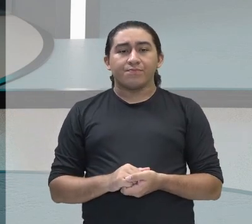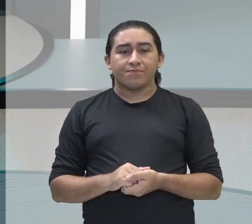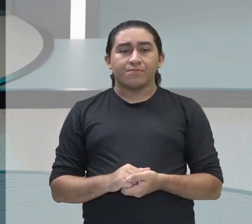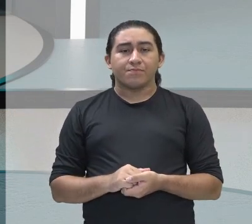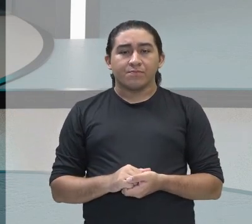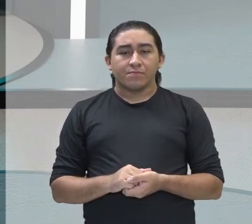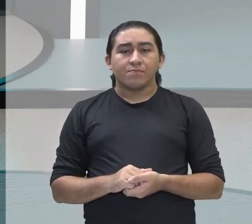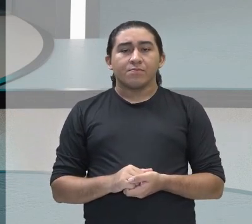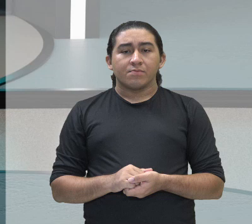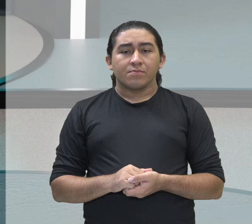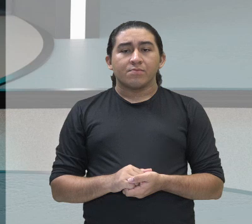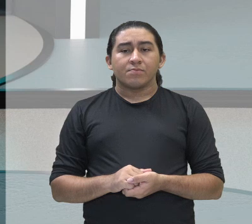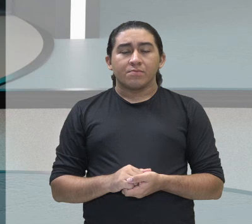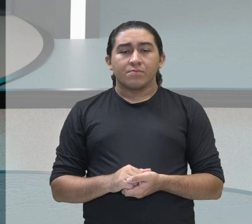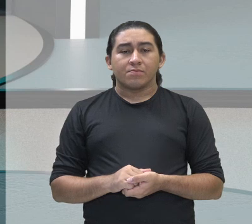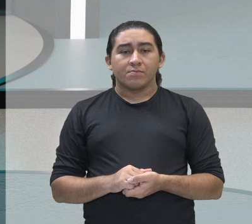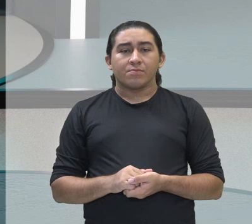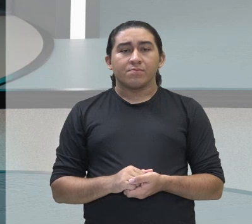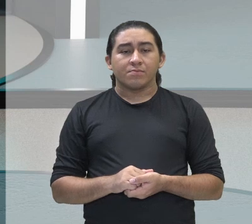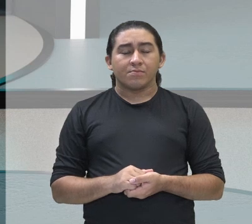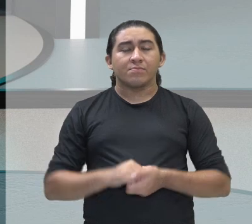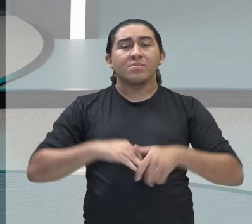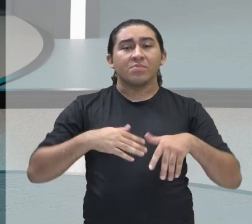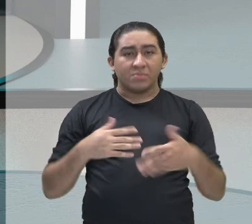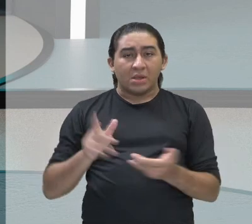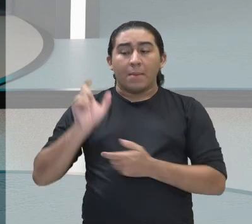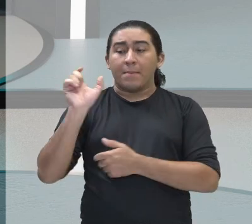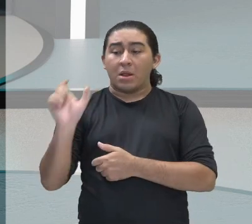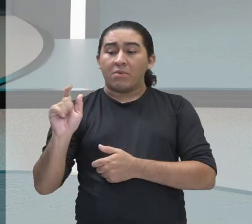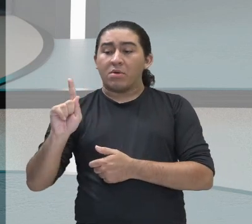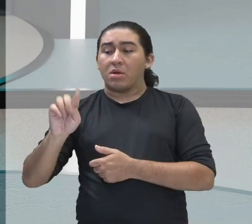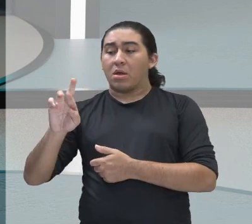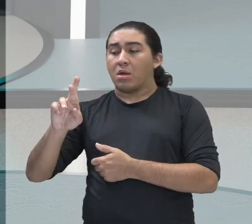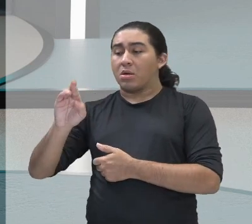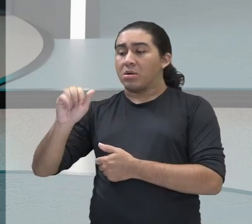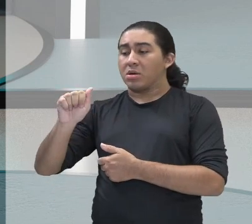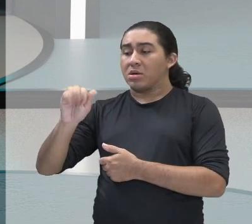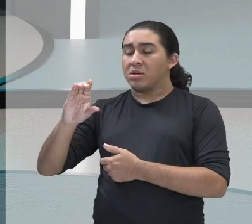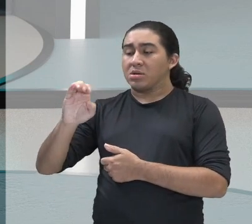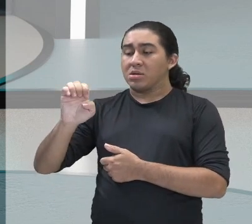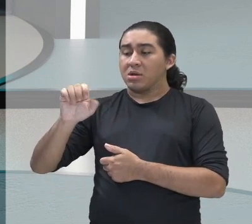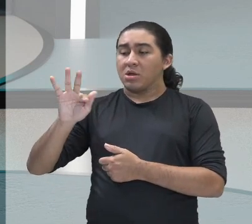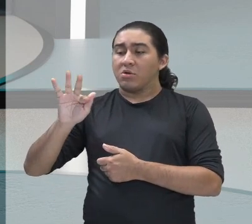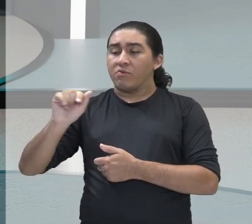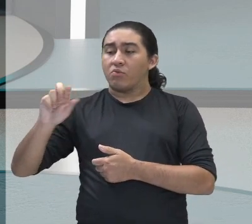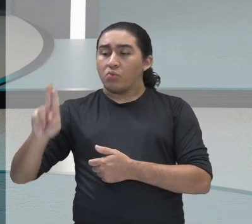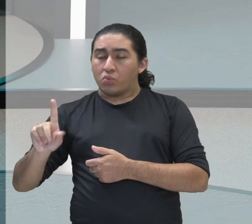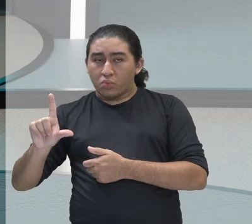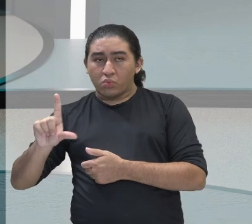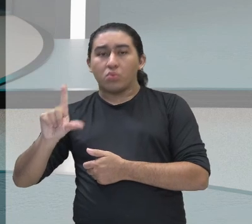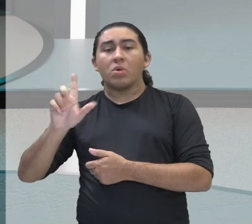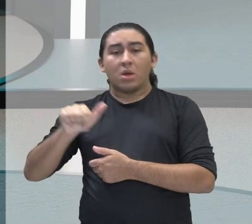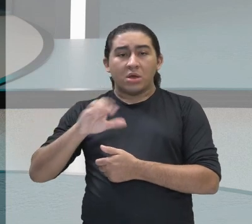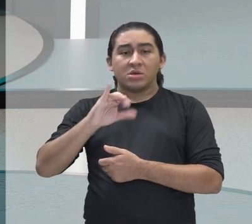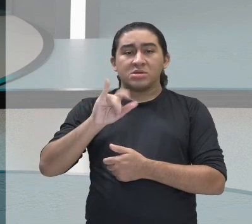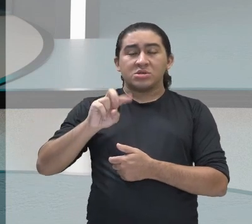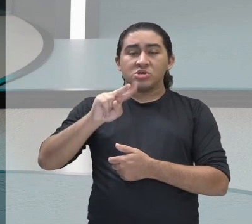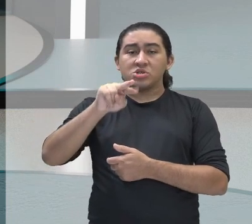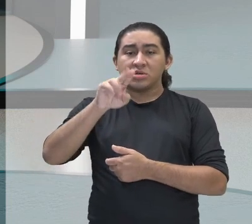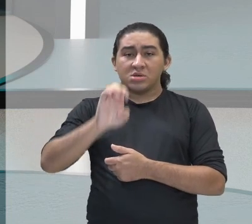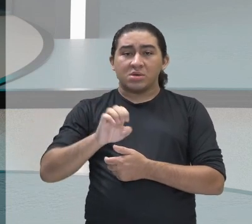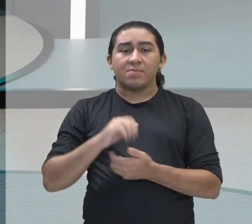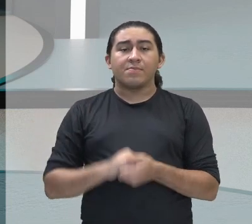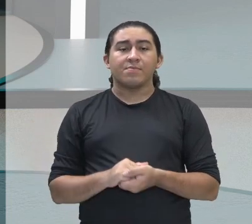grace é graça, full, cheio de. Então, cheio de graça, ou gracioso. Então, o gracioso cisne deslizou. A